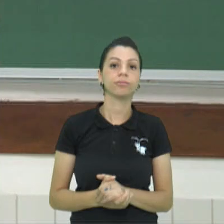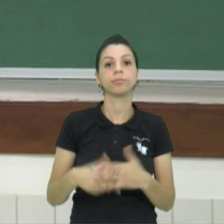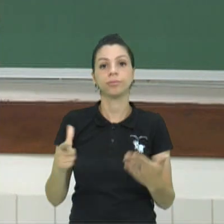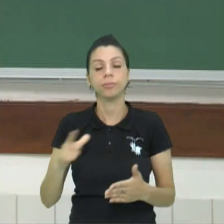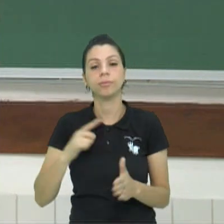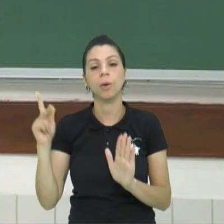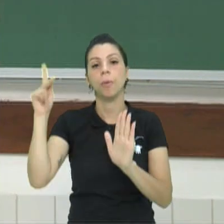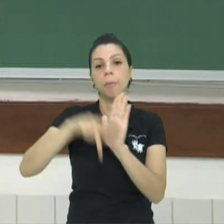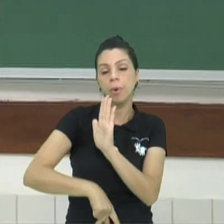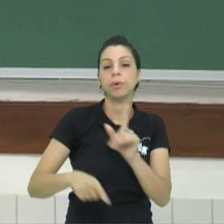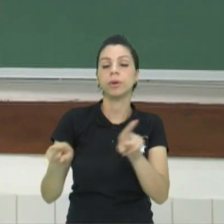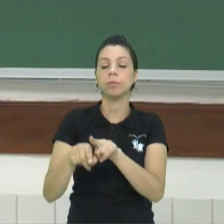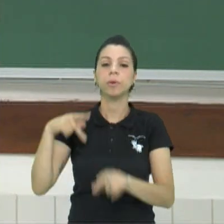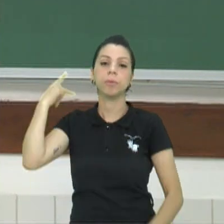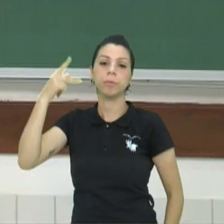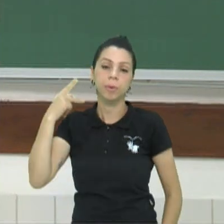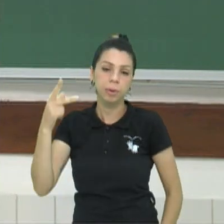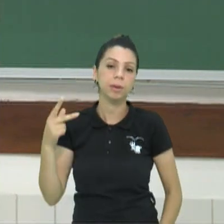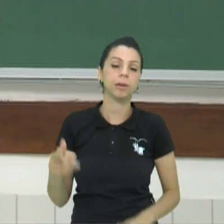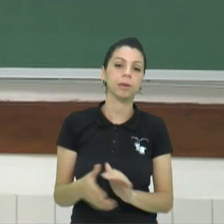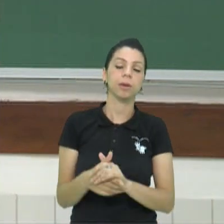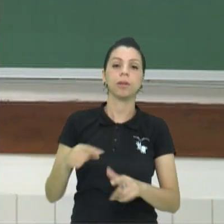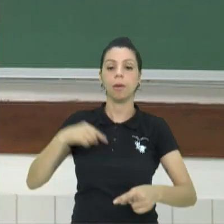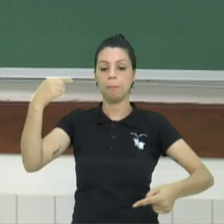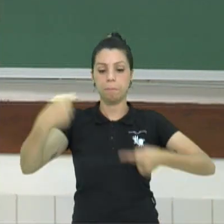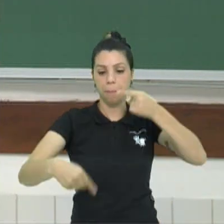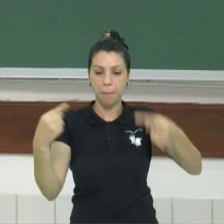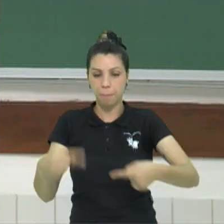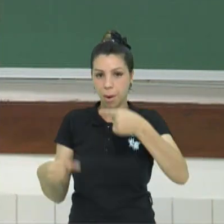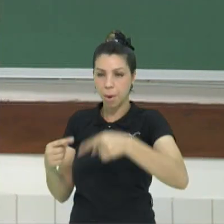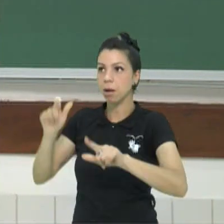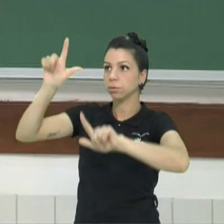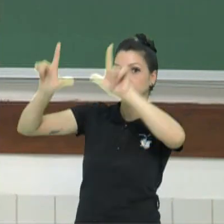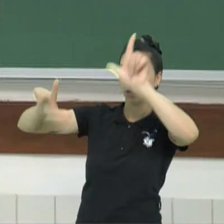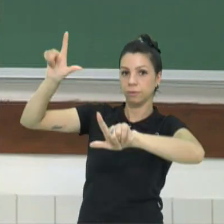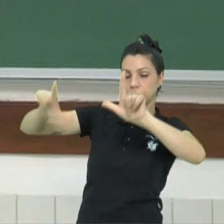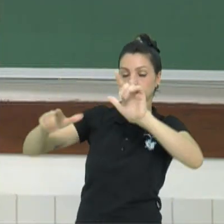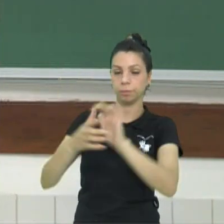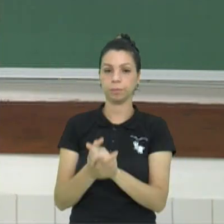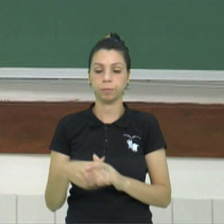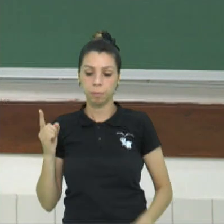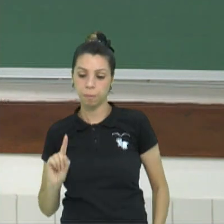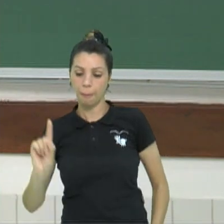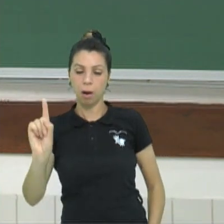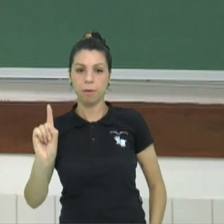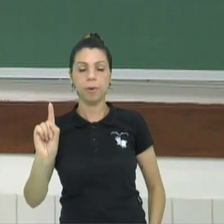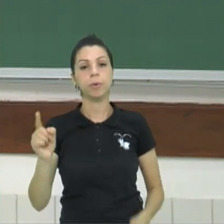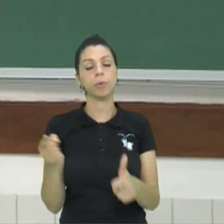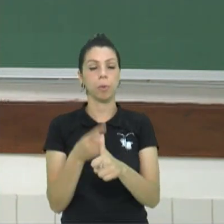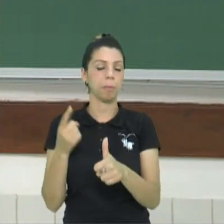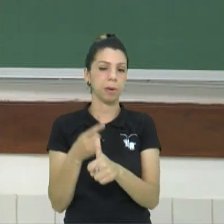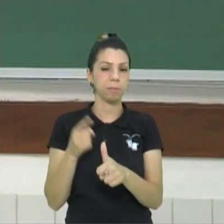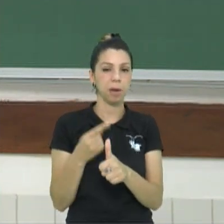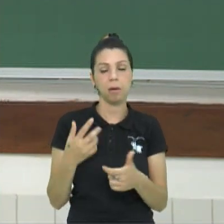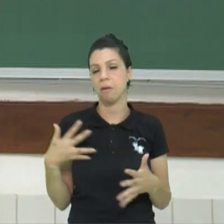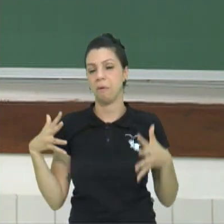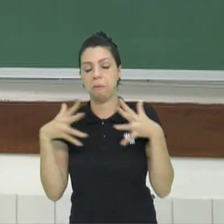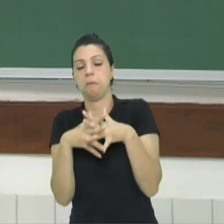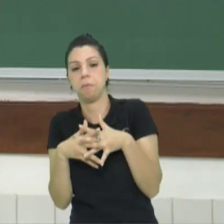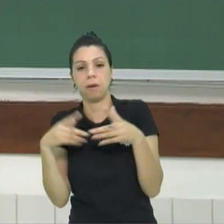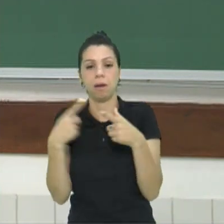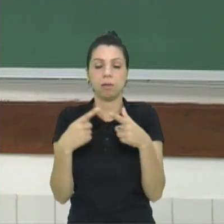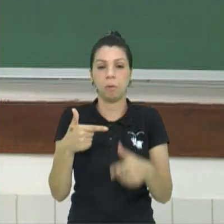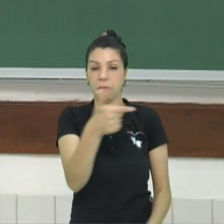programas eleitorais também, ela trouxe os debates para a televisão. Num primeiro turno, muito complicado você ter debate